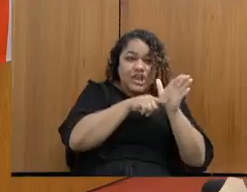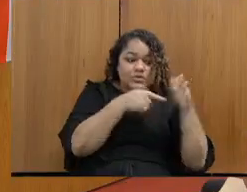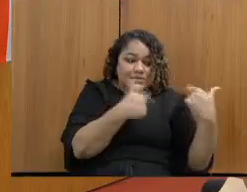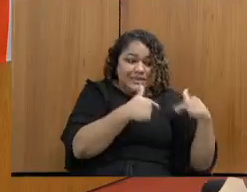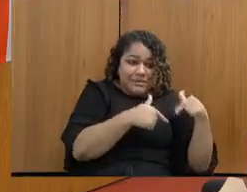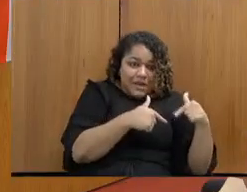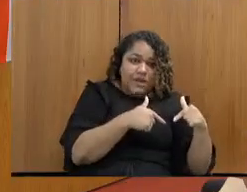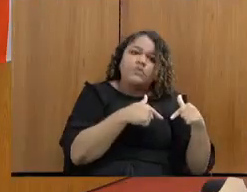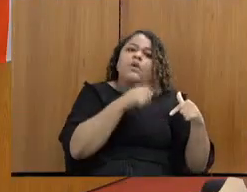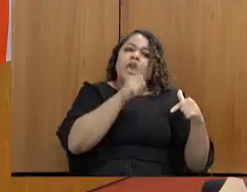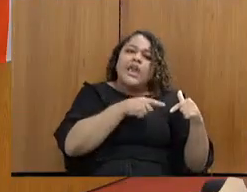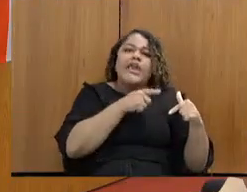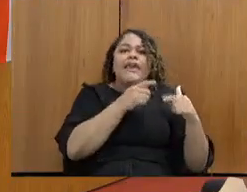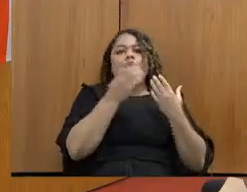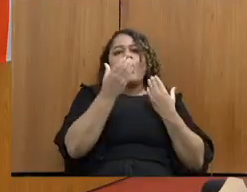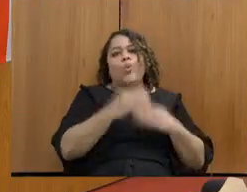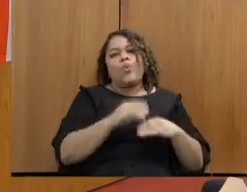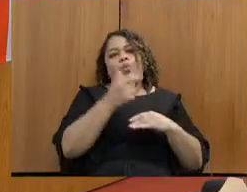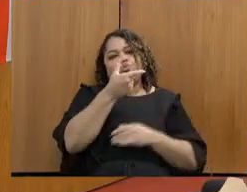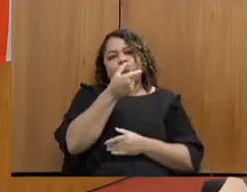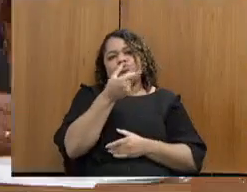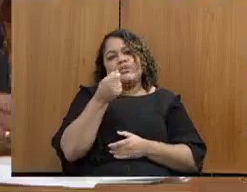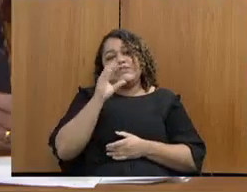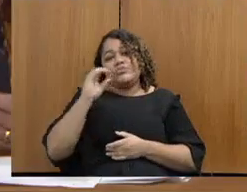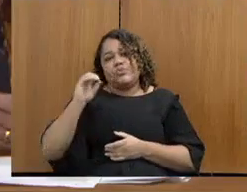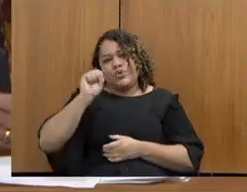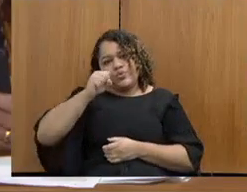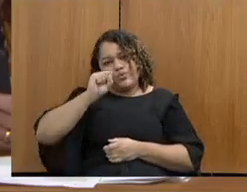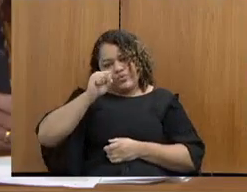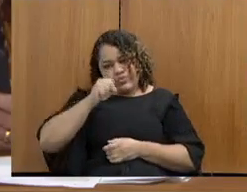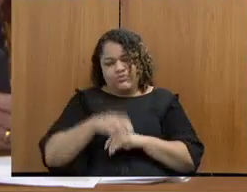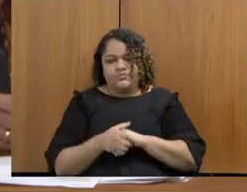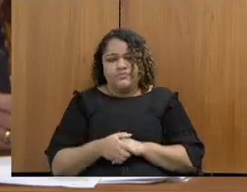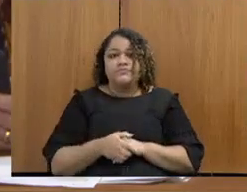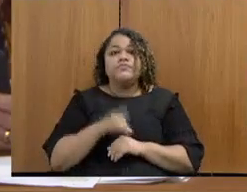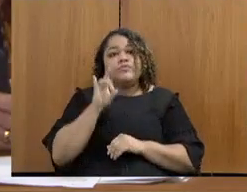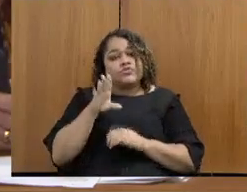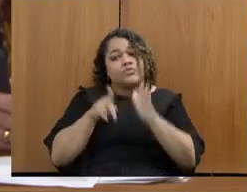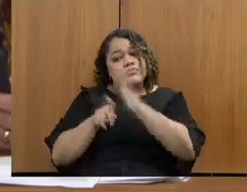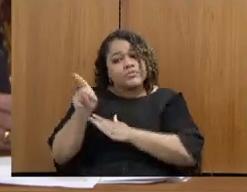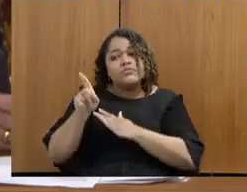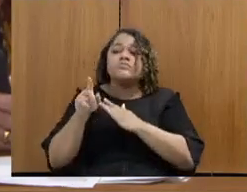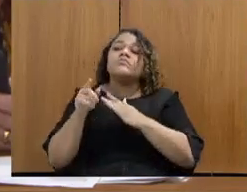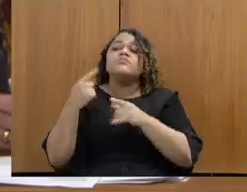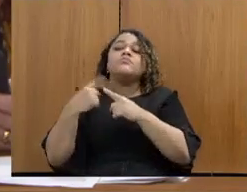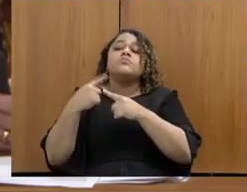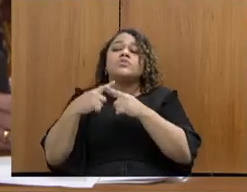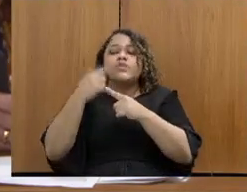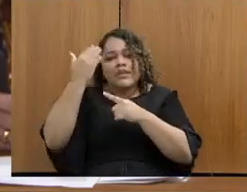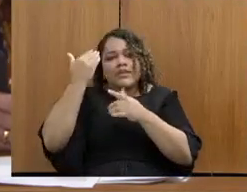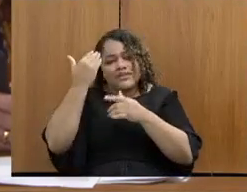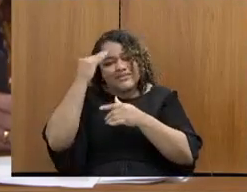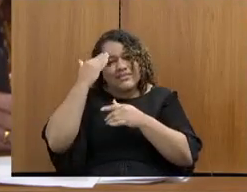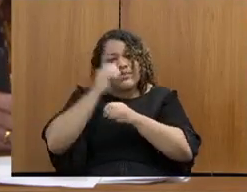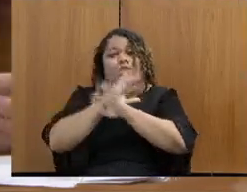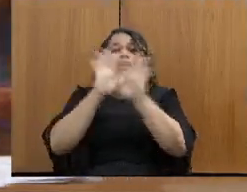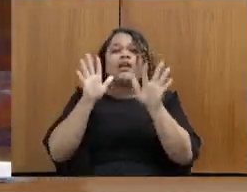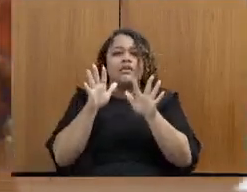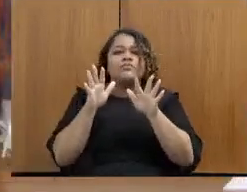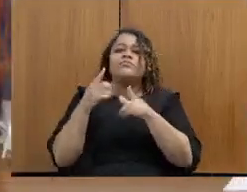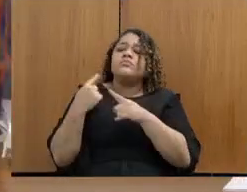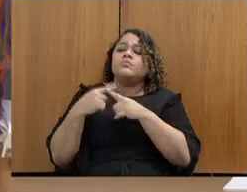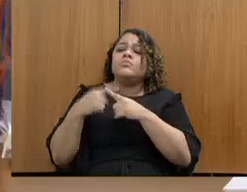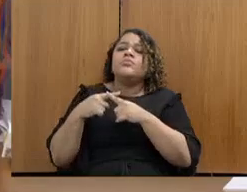só finalizar senhora explicitar um pouco disso e inclusive porque não convocar os aprovados aí na primeira etapa dos concursos